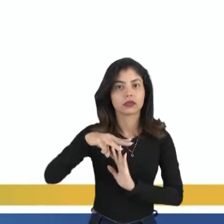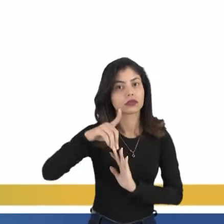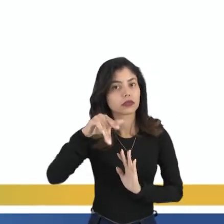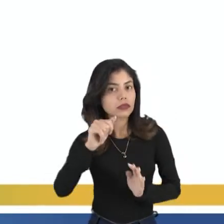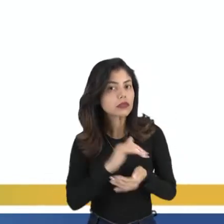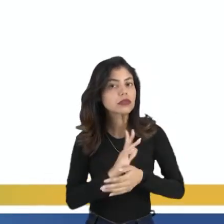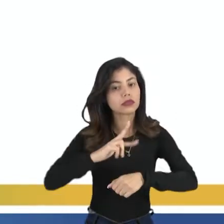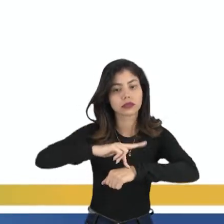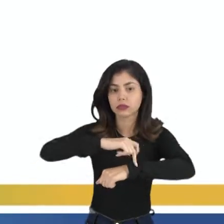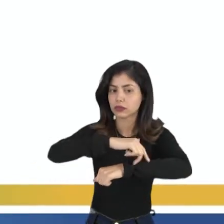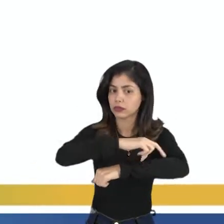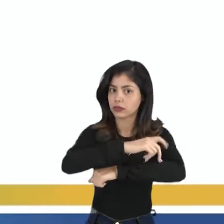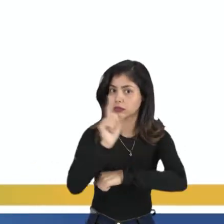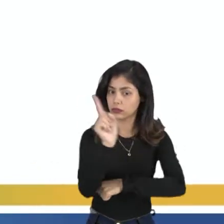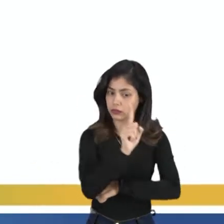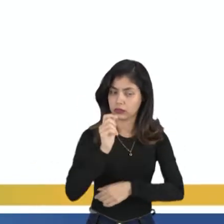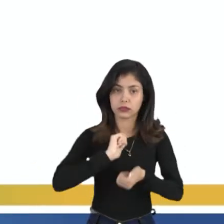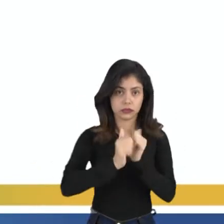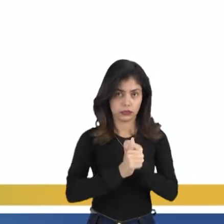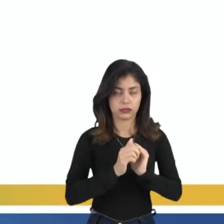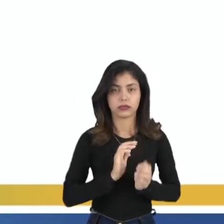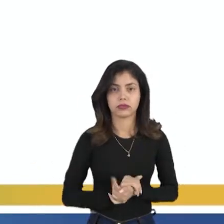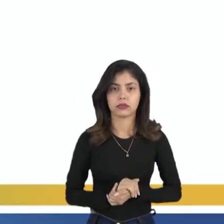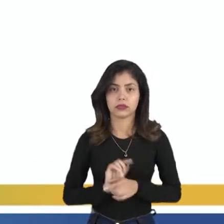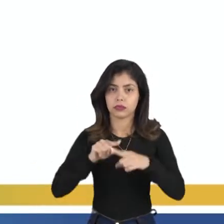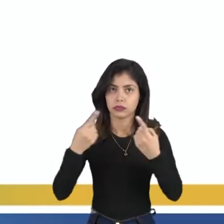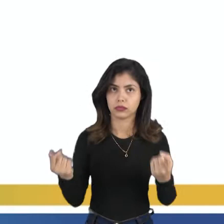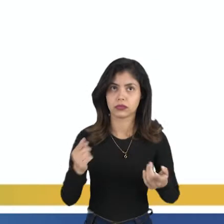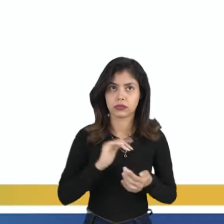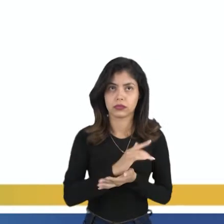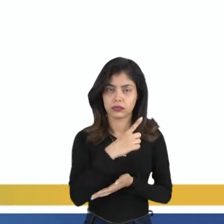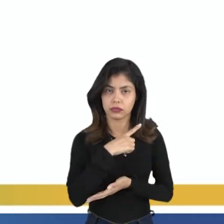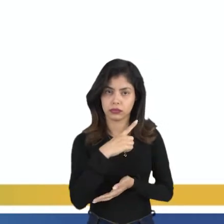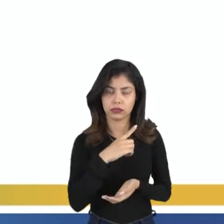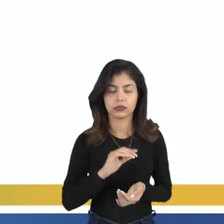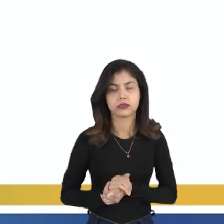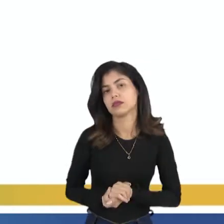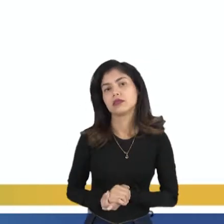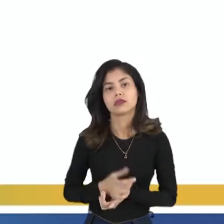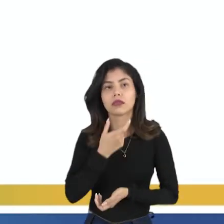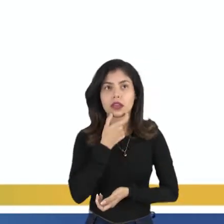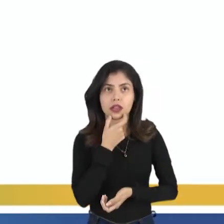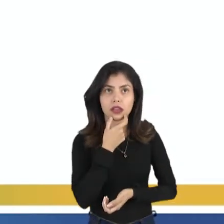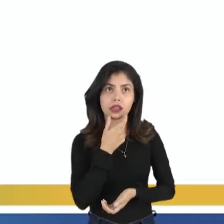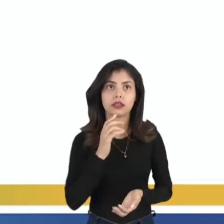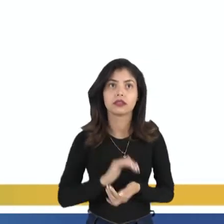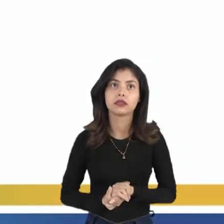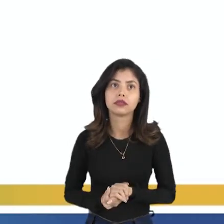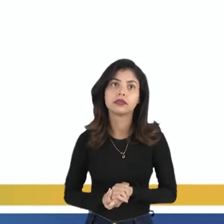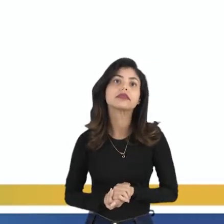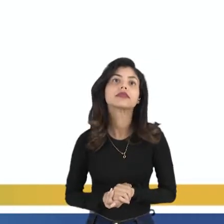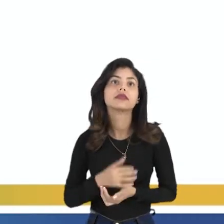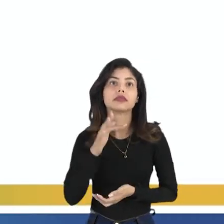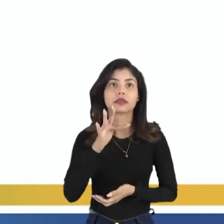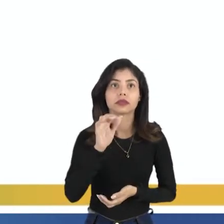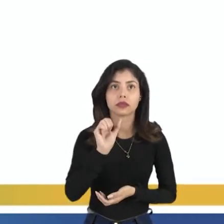moda e não ao esporte. Porém, aí nós temos a intervenção do inglês como